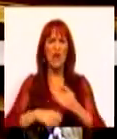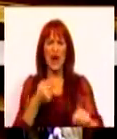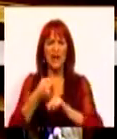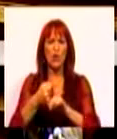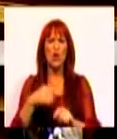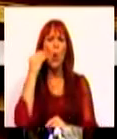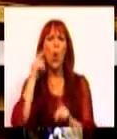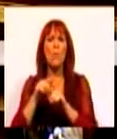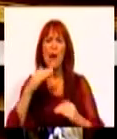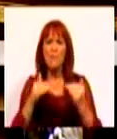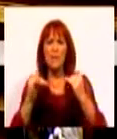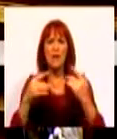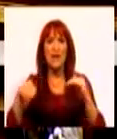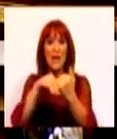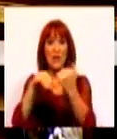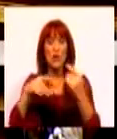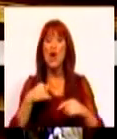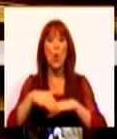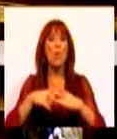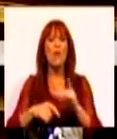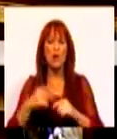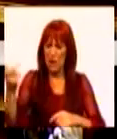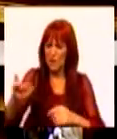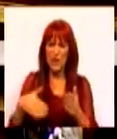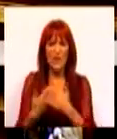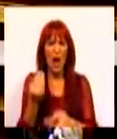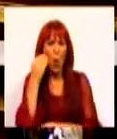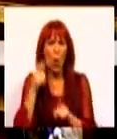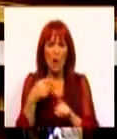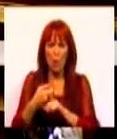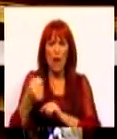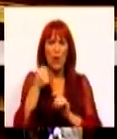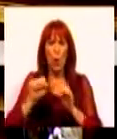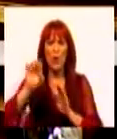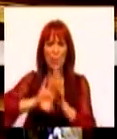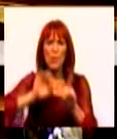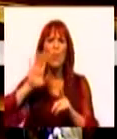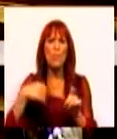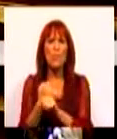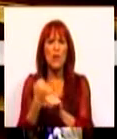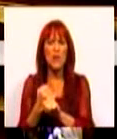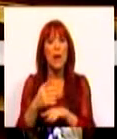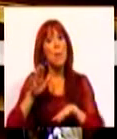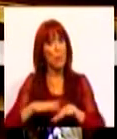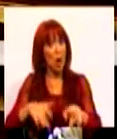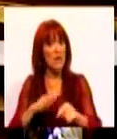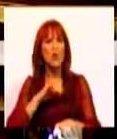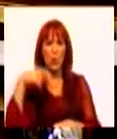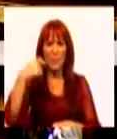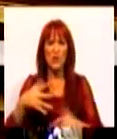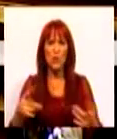atacando os mecanismos de equidade, isso não se faz fragilizando os mecanismos de combate à precariedade. E por isso, Sr.